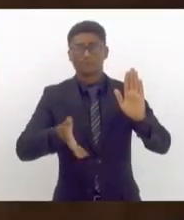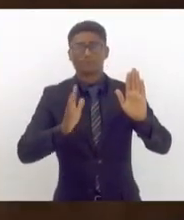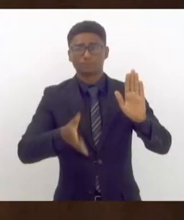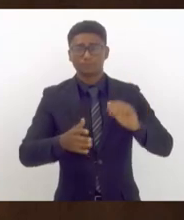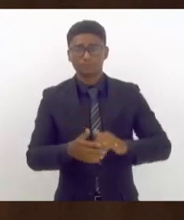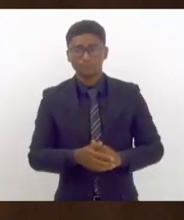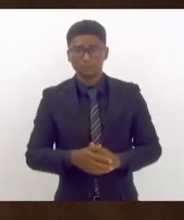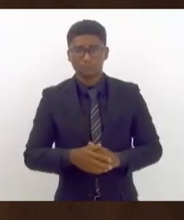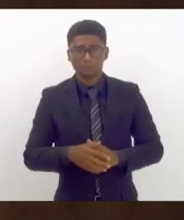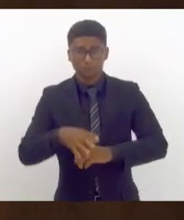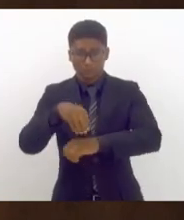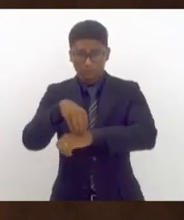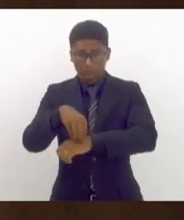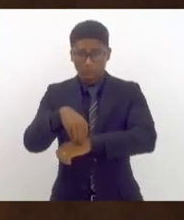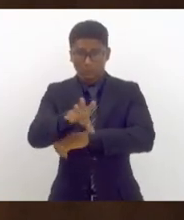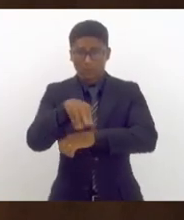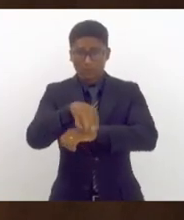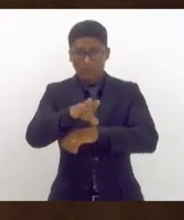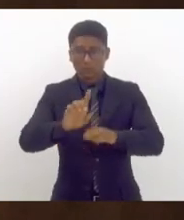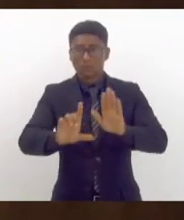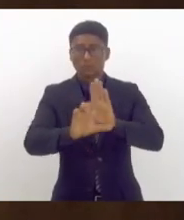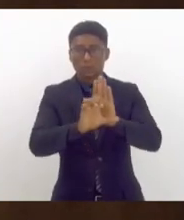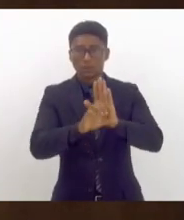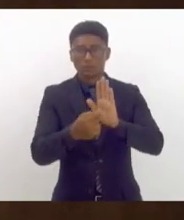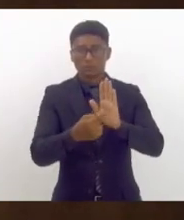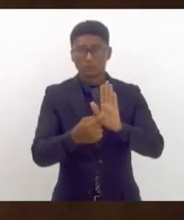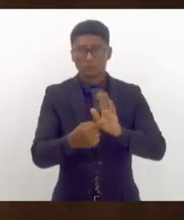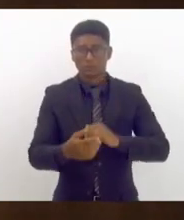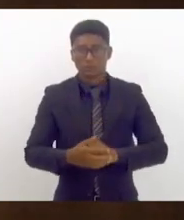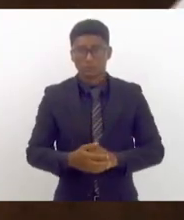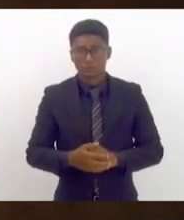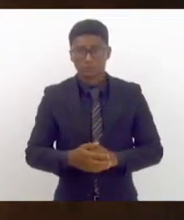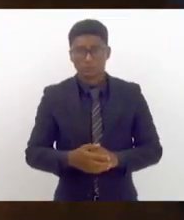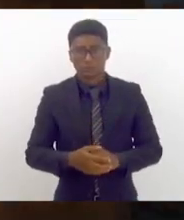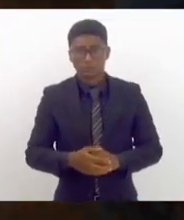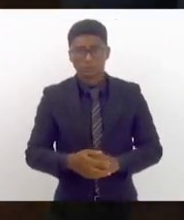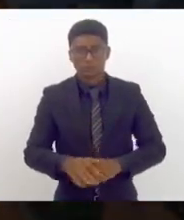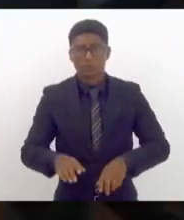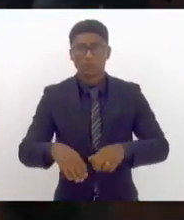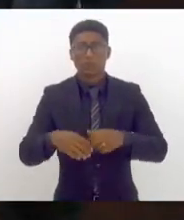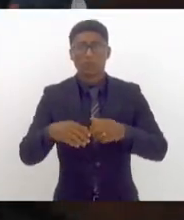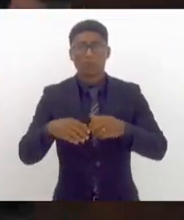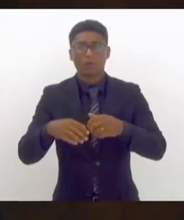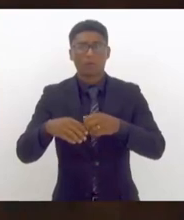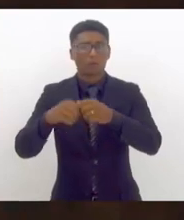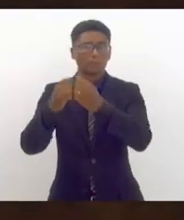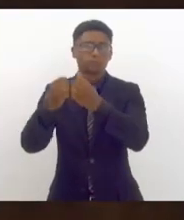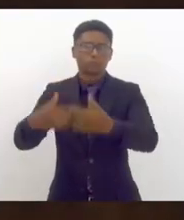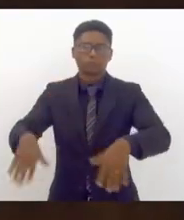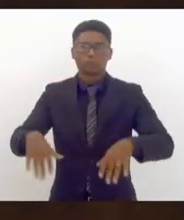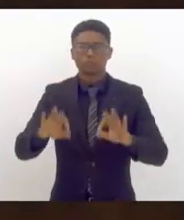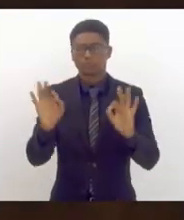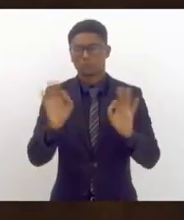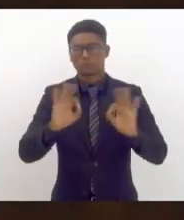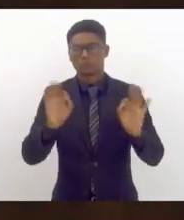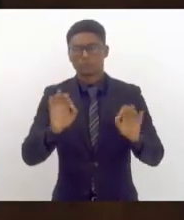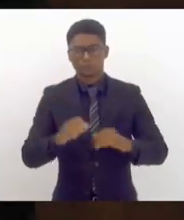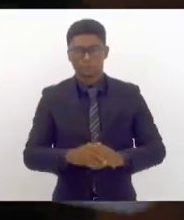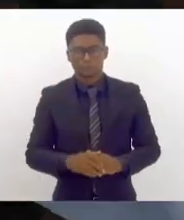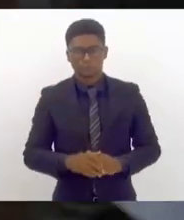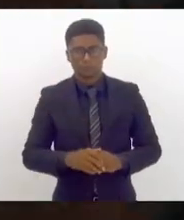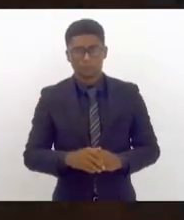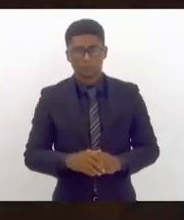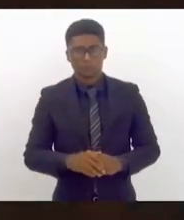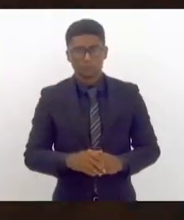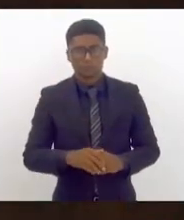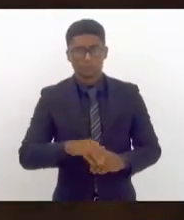essa indicação legislativa, ela não é prejudicada, mas ela já é um